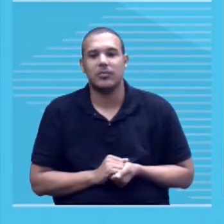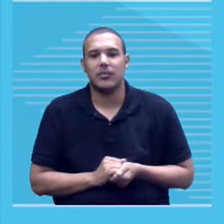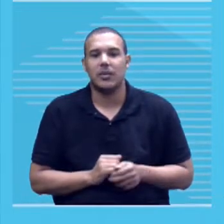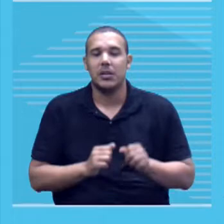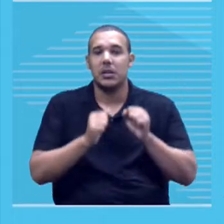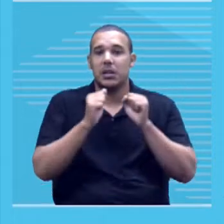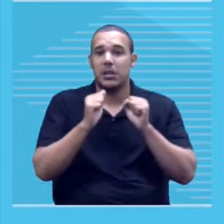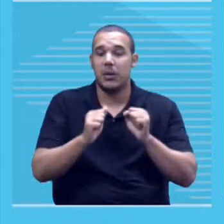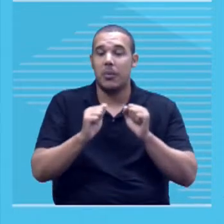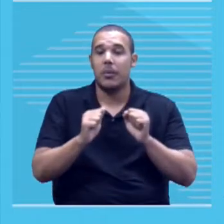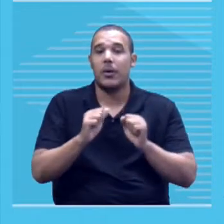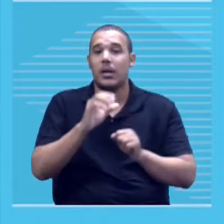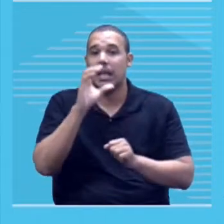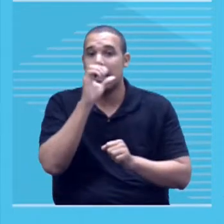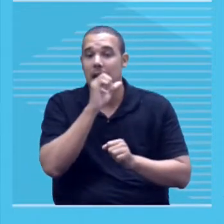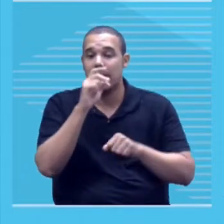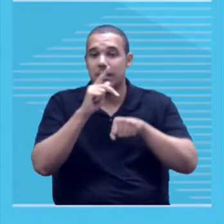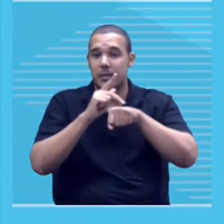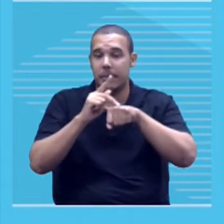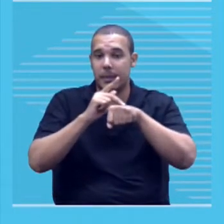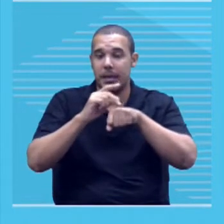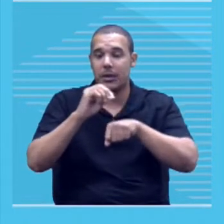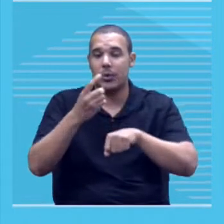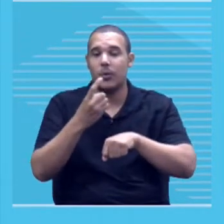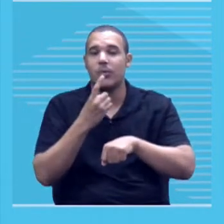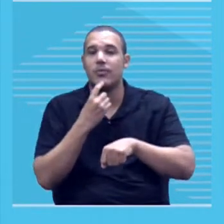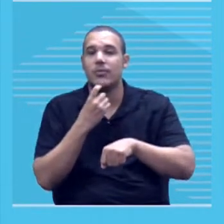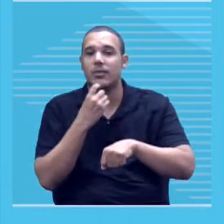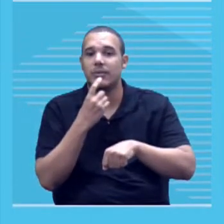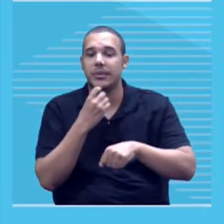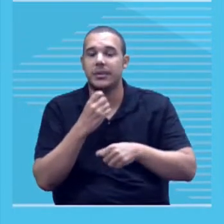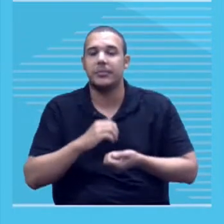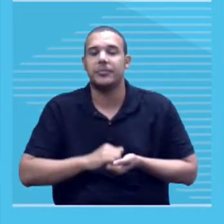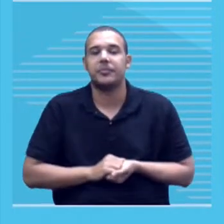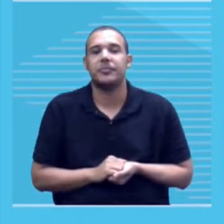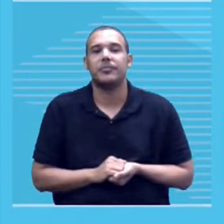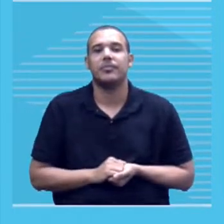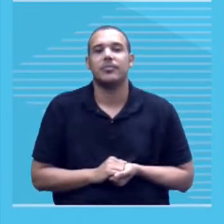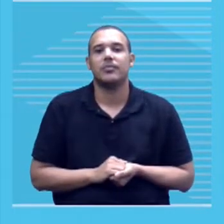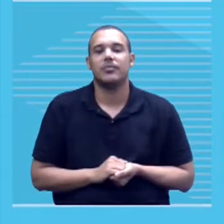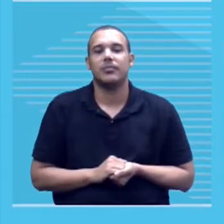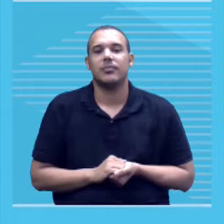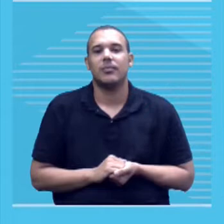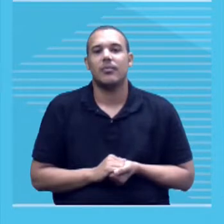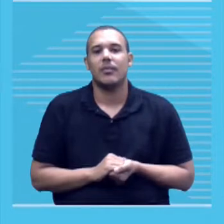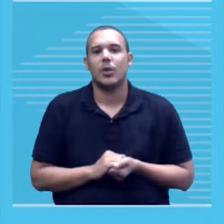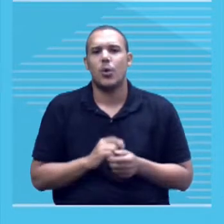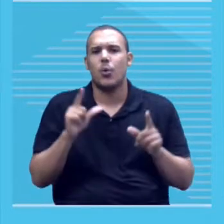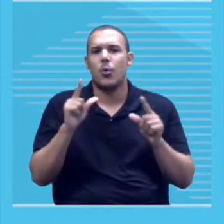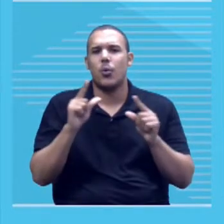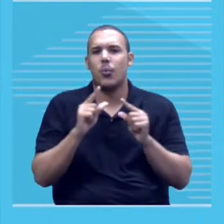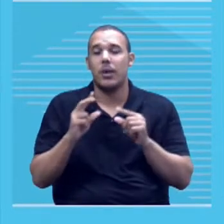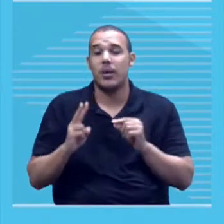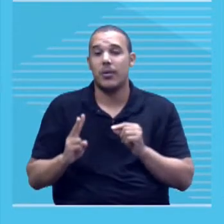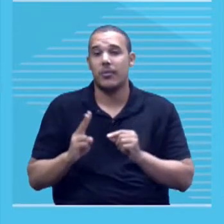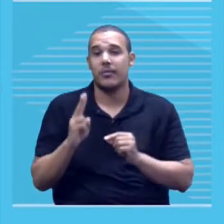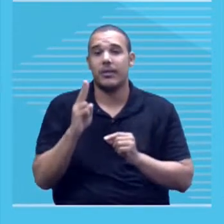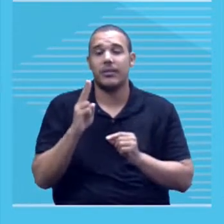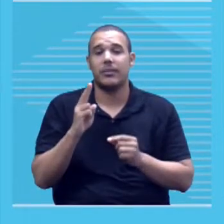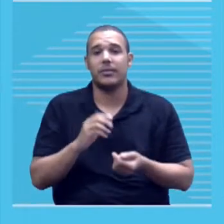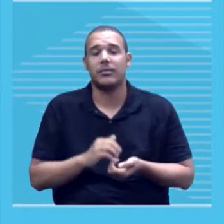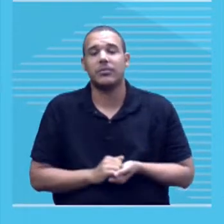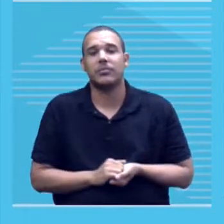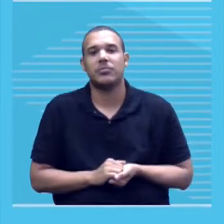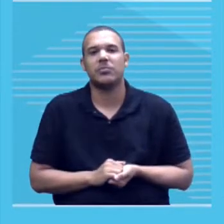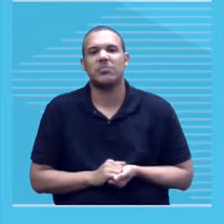ser o laranja, o preto ou o vermelho. Aí ele tem que falar na questão. O menor valor, olha aí, o